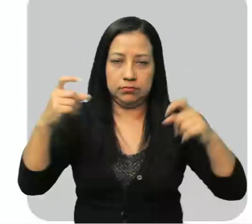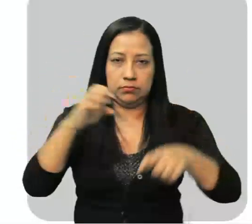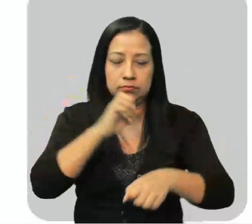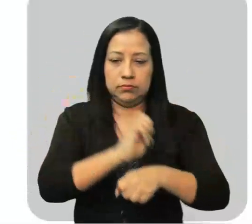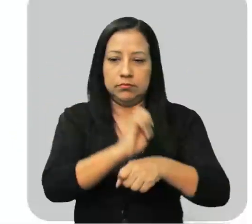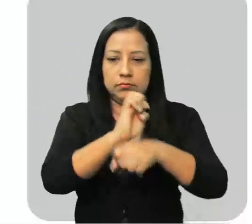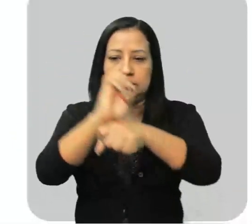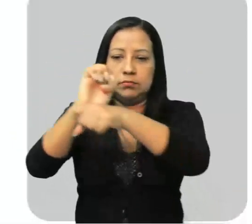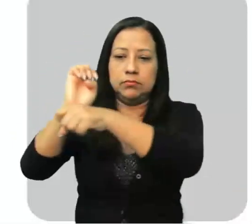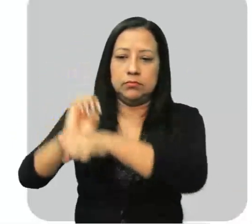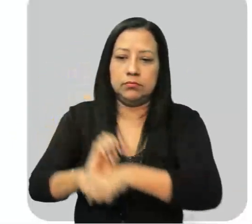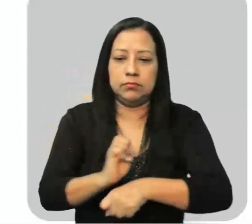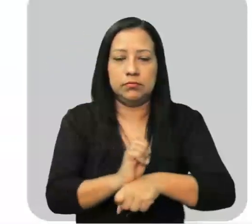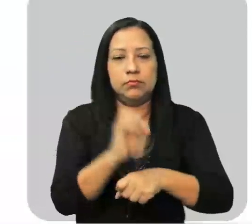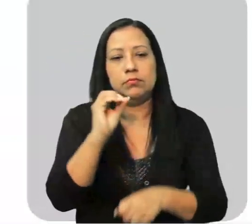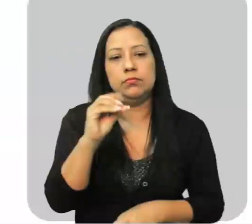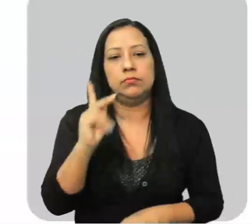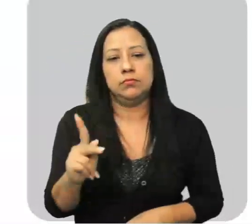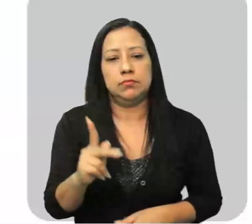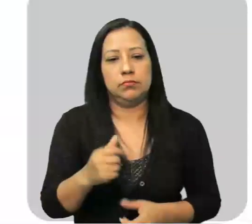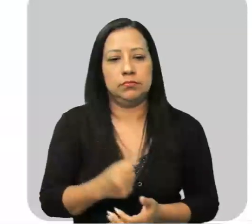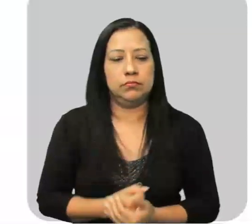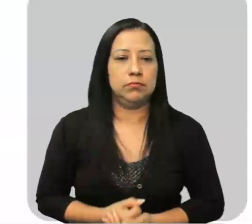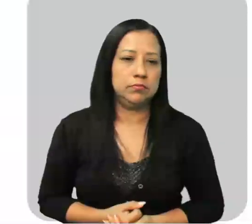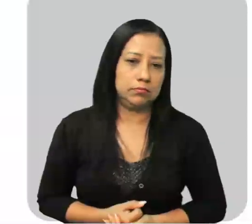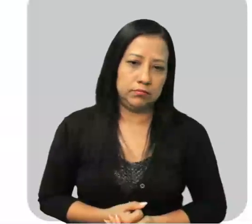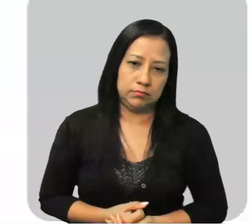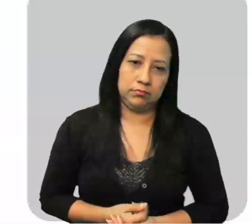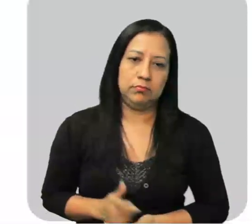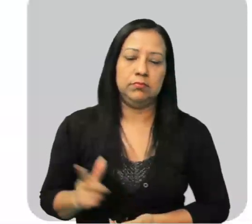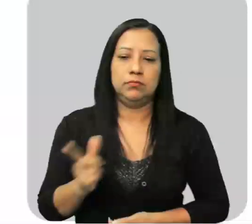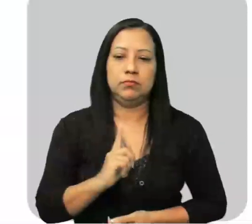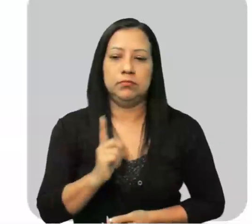E aí a gente mostra para você o ranking da violência por estado.